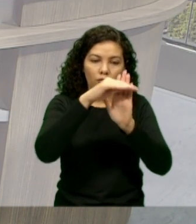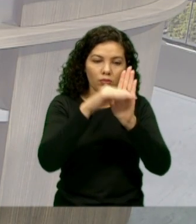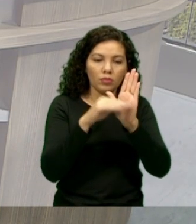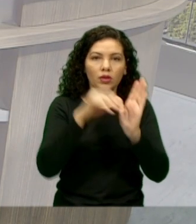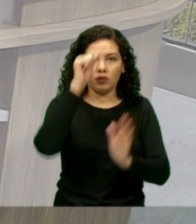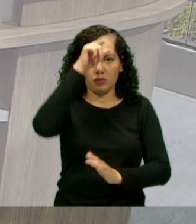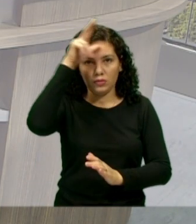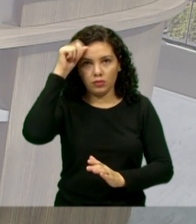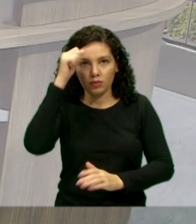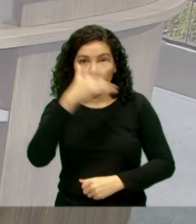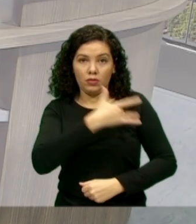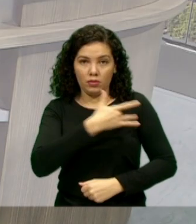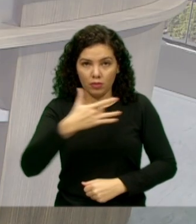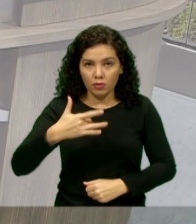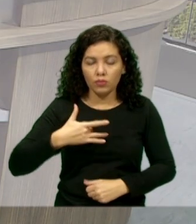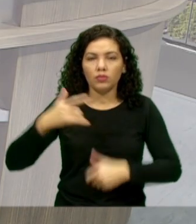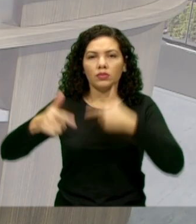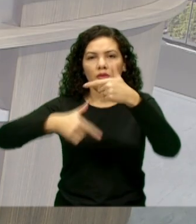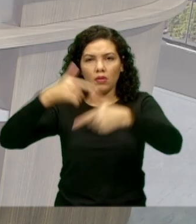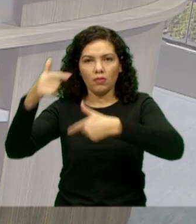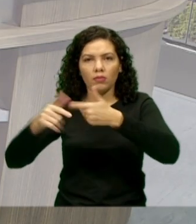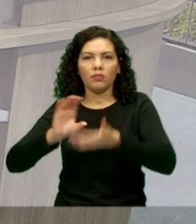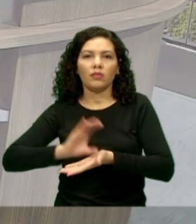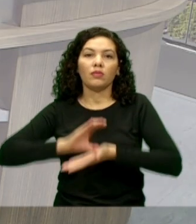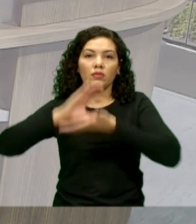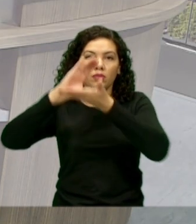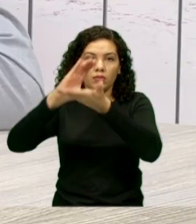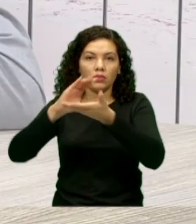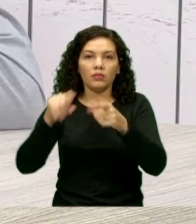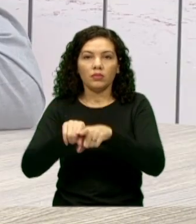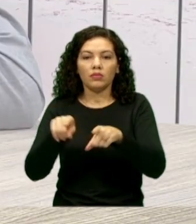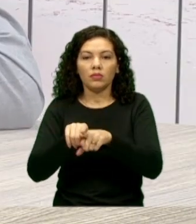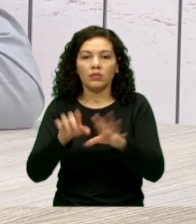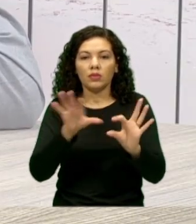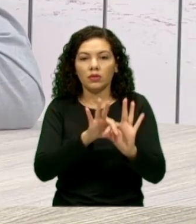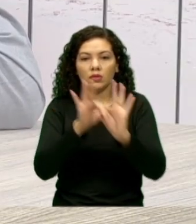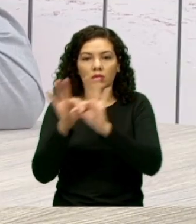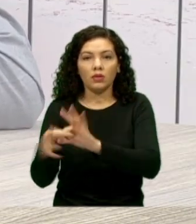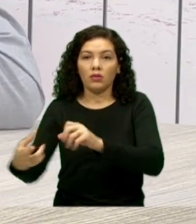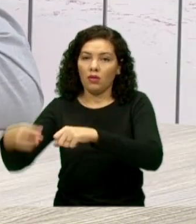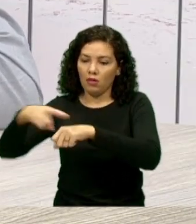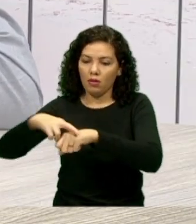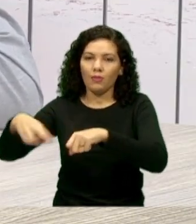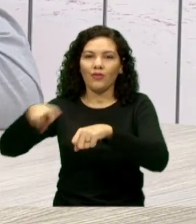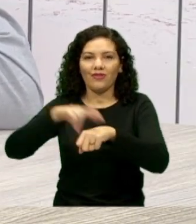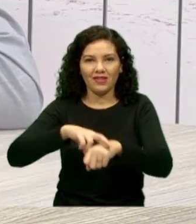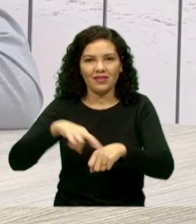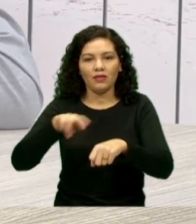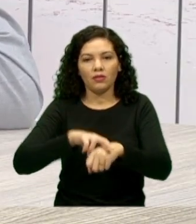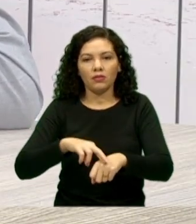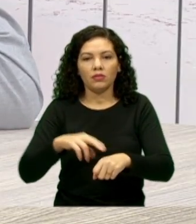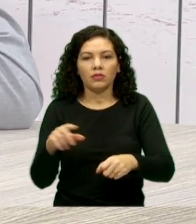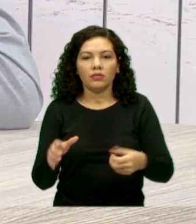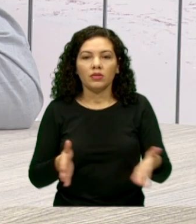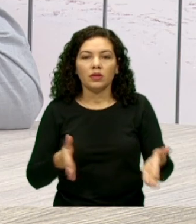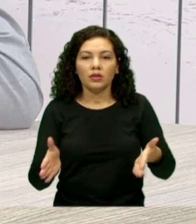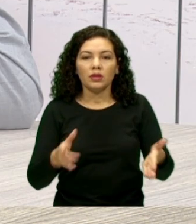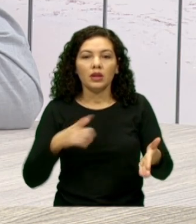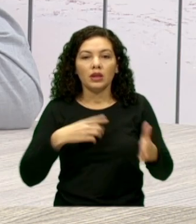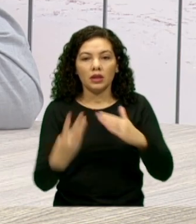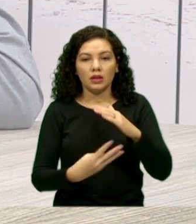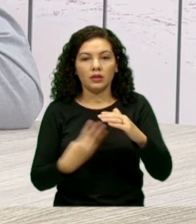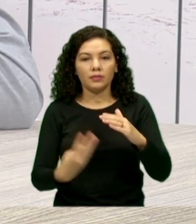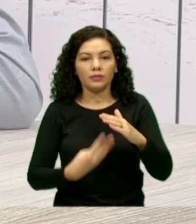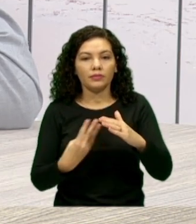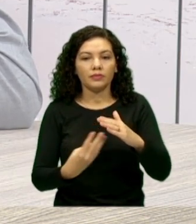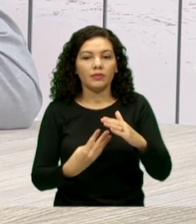Saúde, está ligado às ações do Conselho e está ligado diretamente às reprovações, porque enquanto está sendo